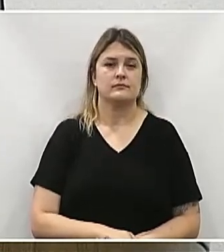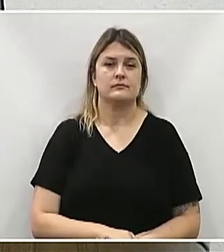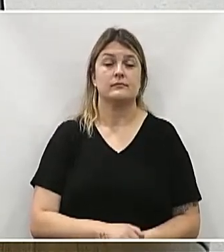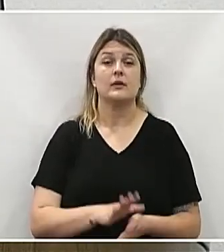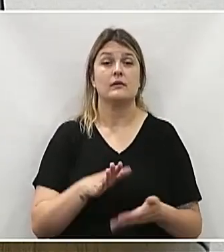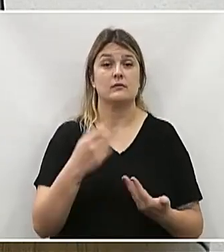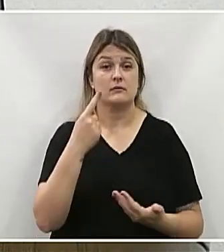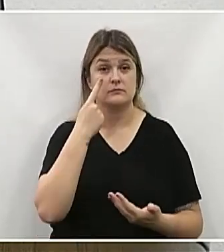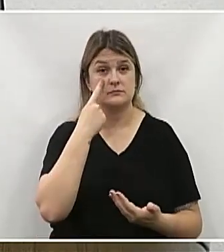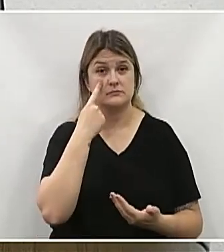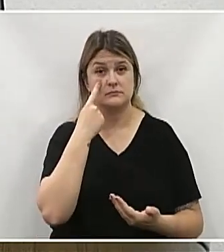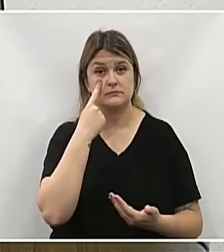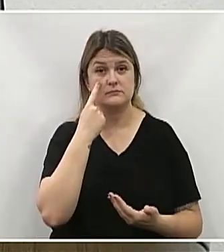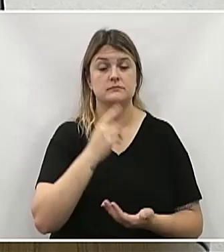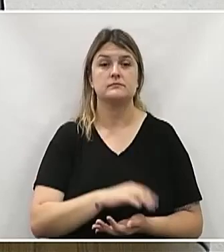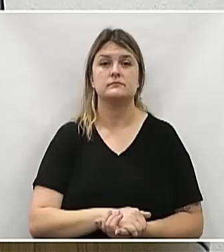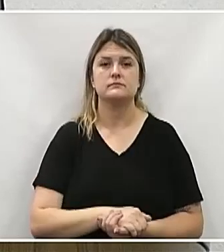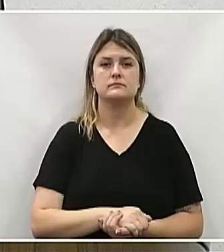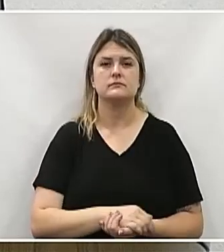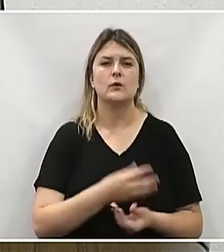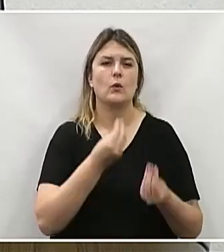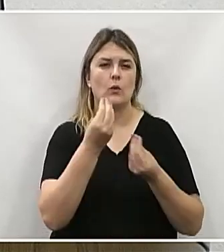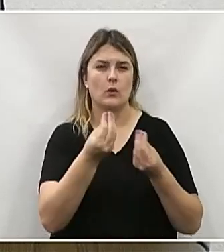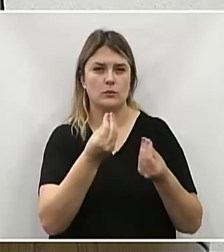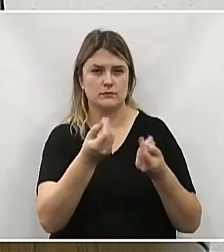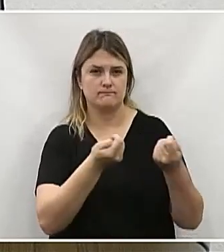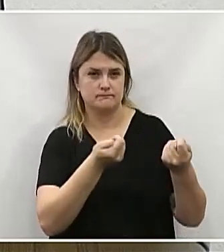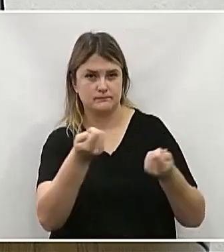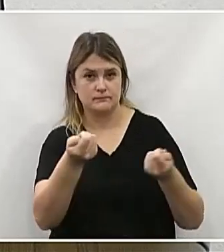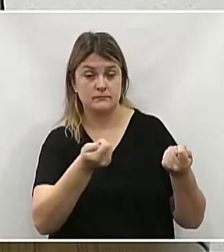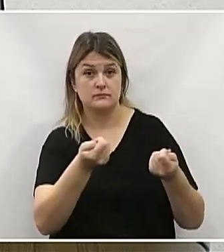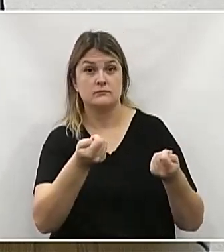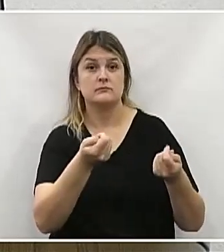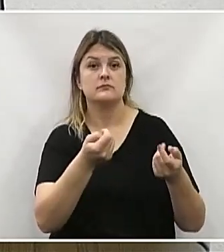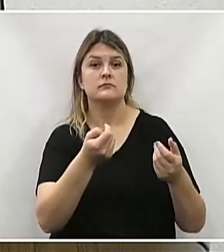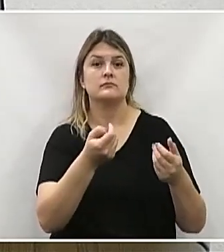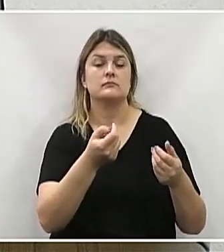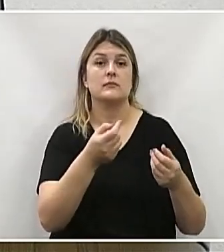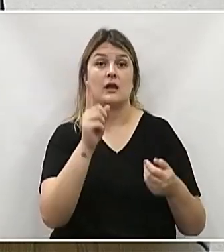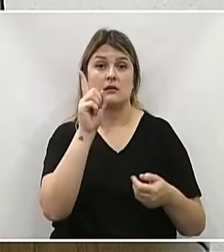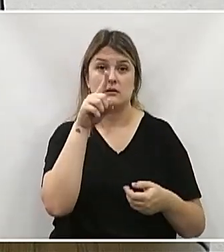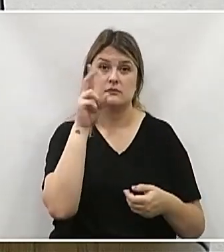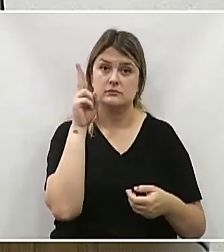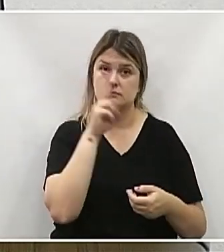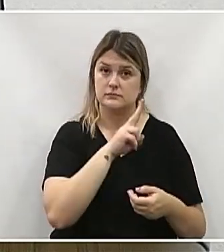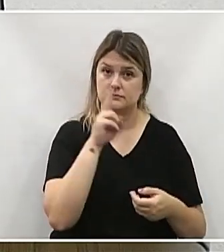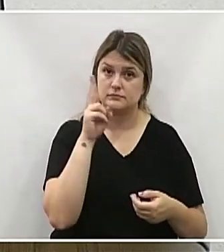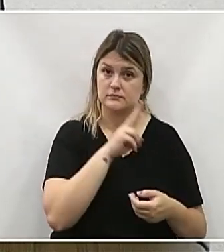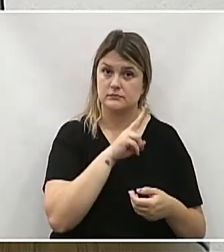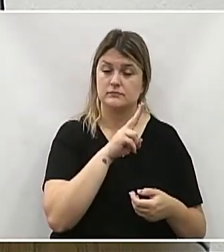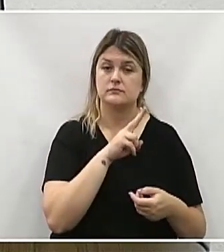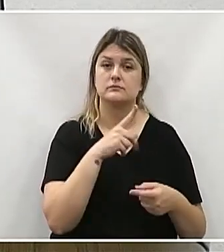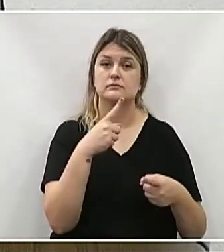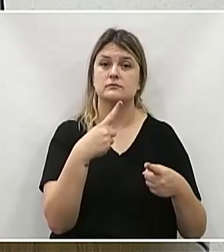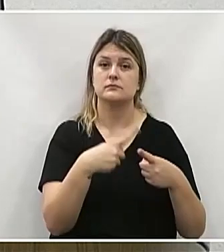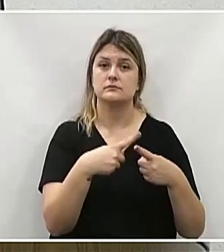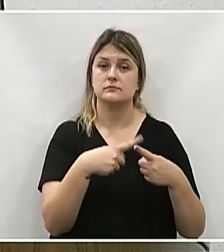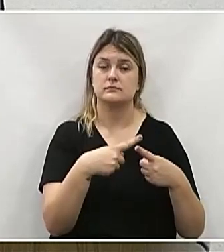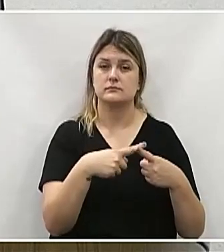então aqui ó esse manejo ele deve ser tratado como urgência né Pois